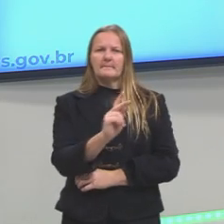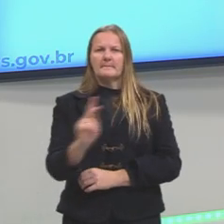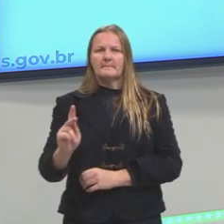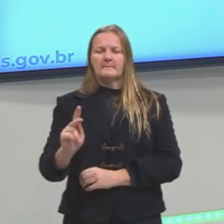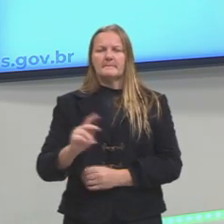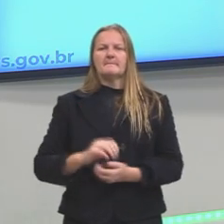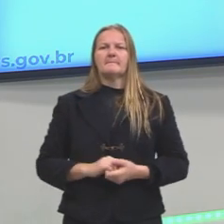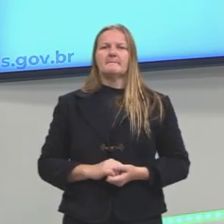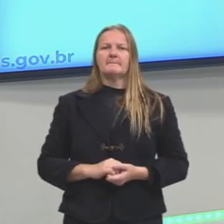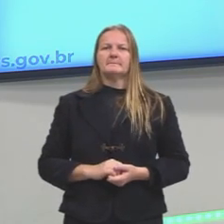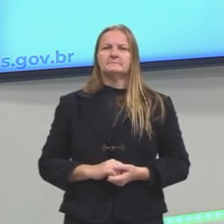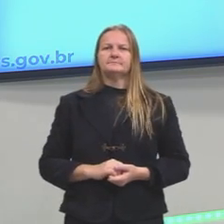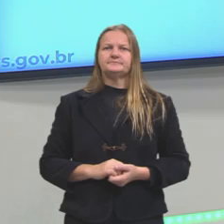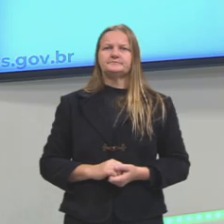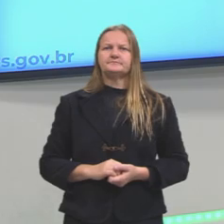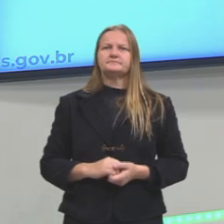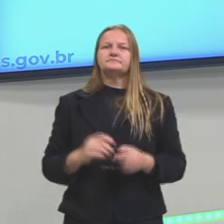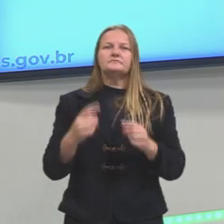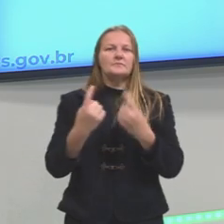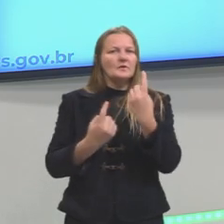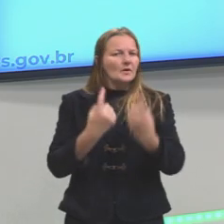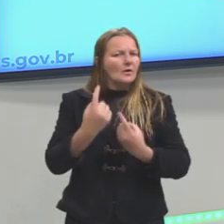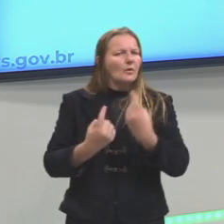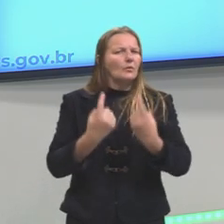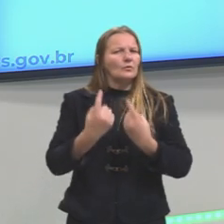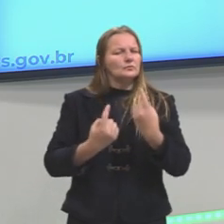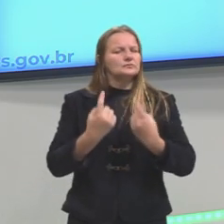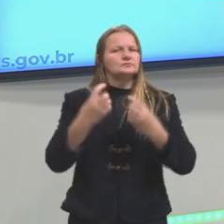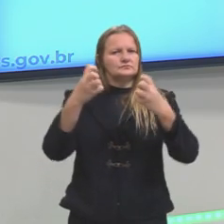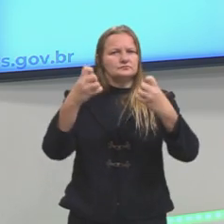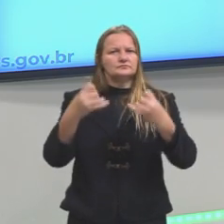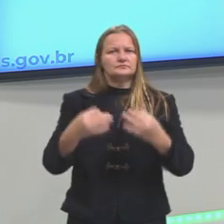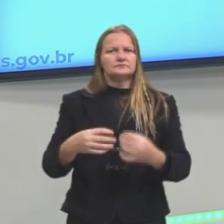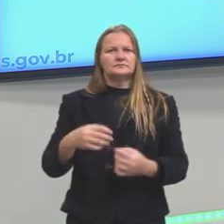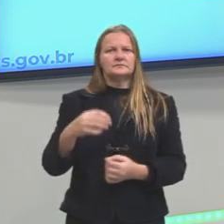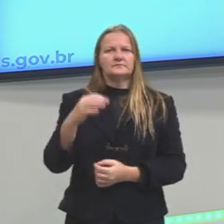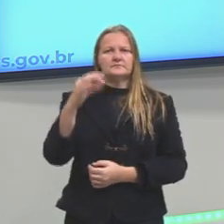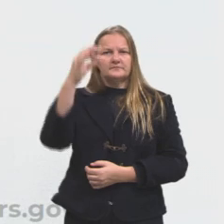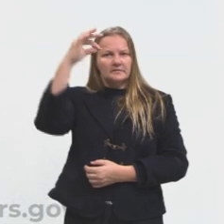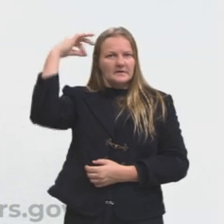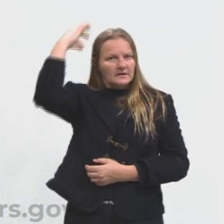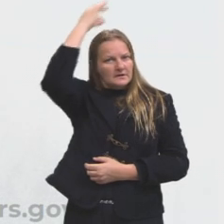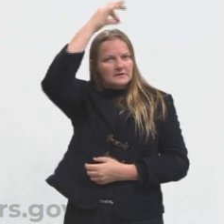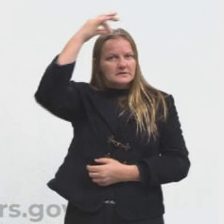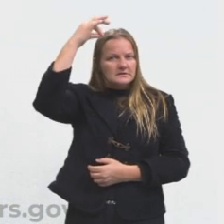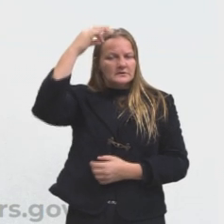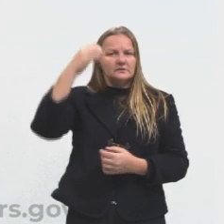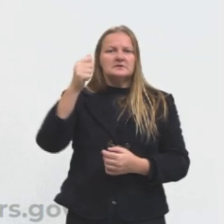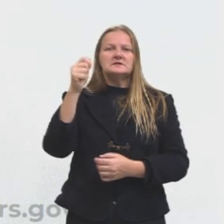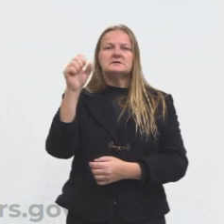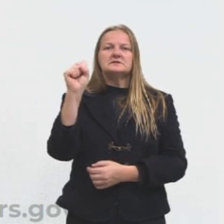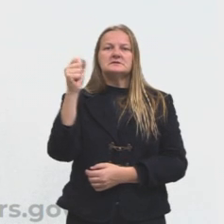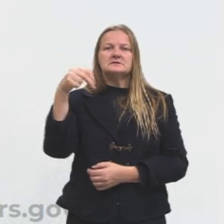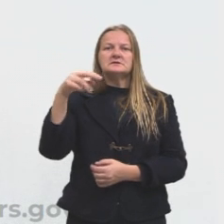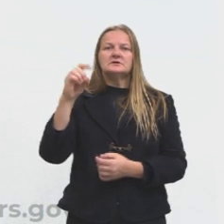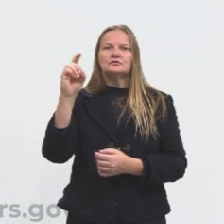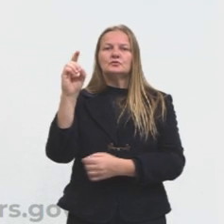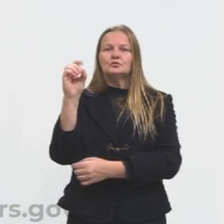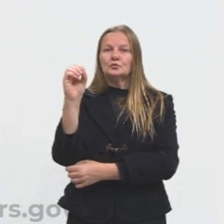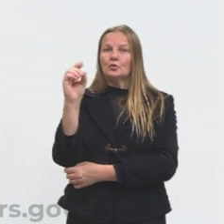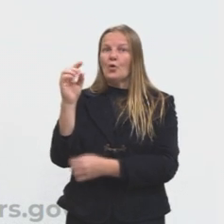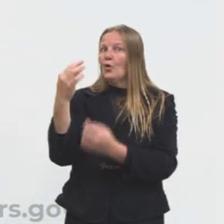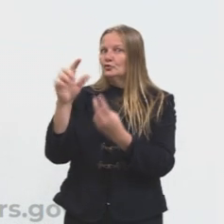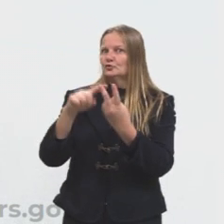há entre eles a gente vai ver na sequência Santo Agostinho mas aqui também tem um Palio interessante que é o Santo Ambrósio